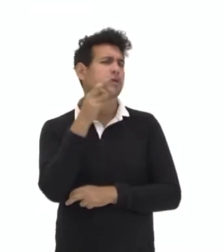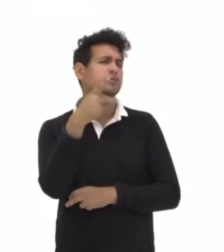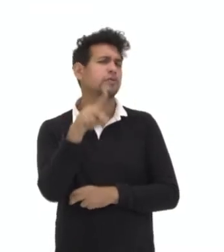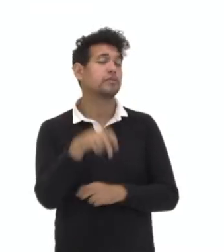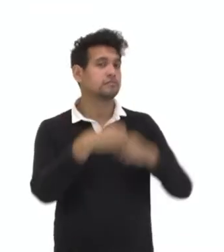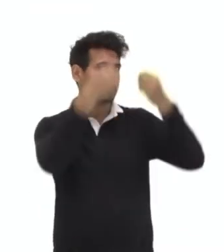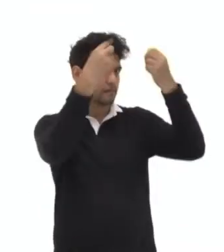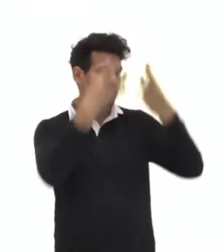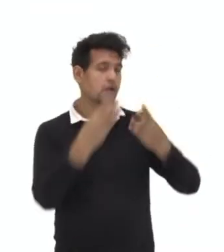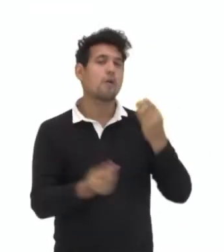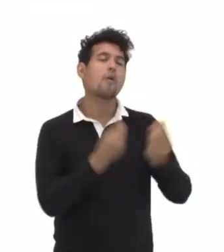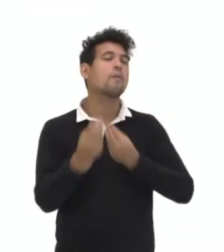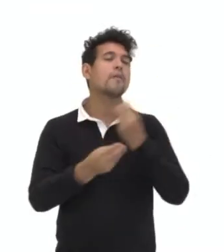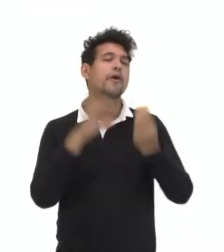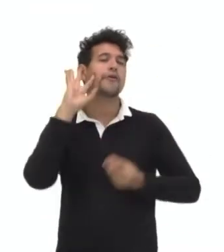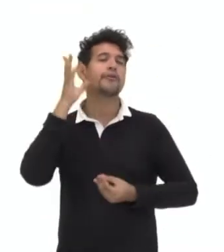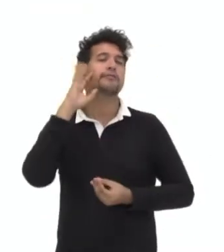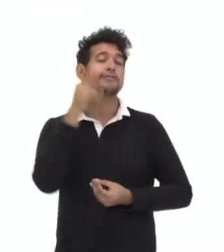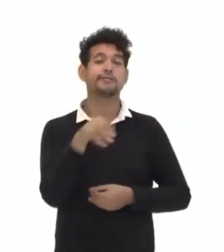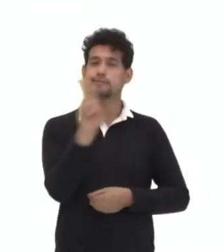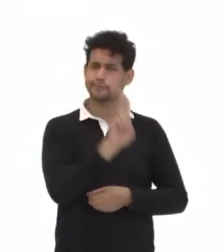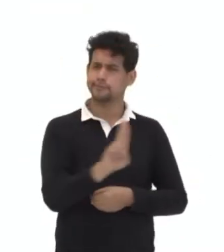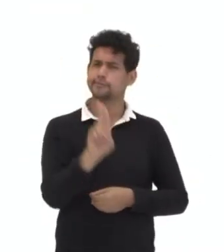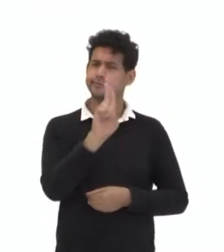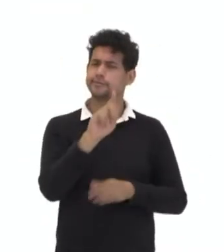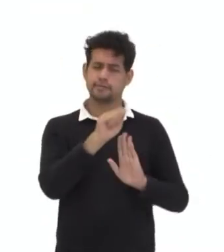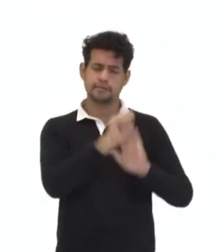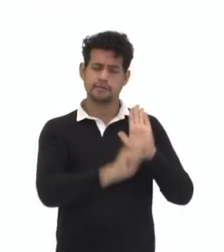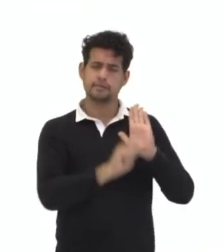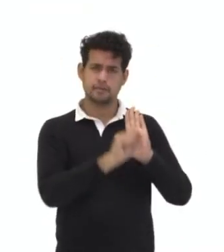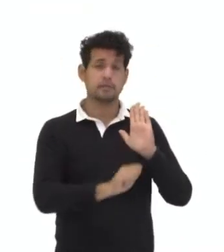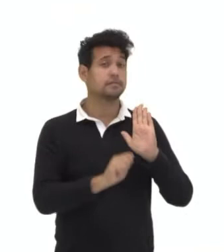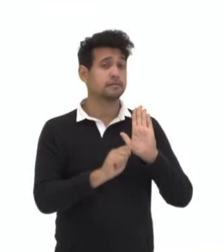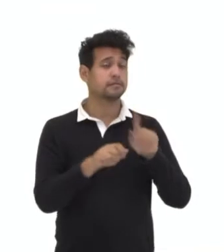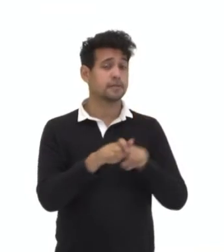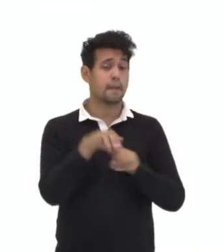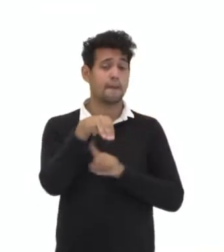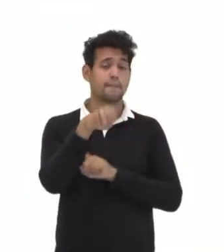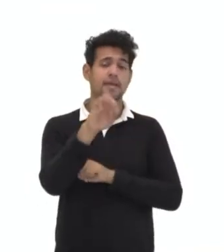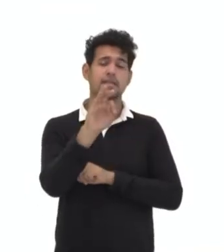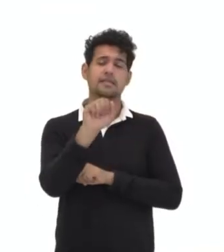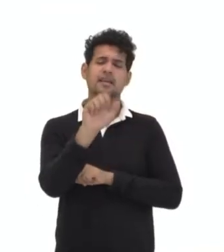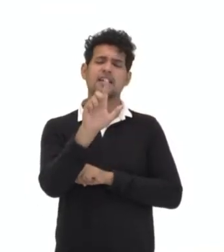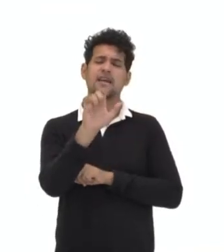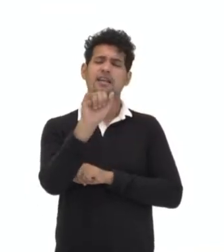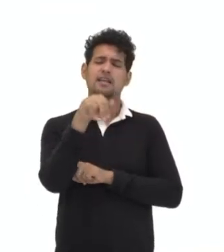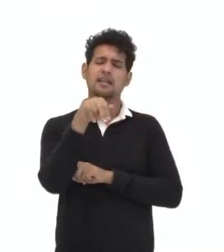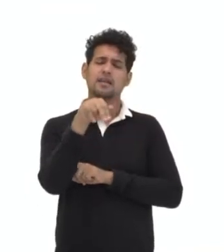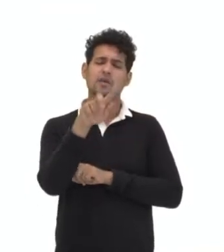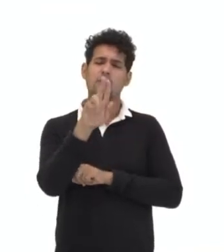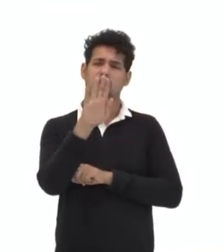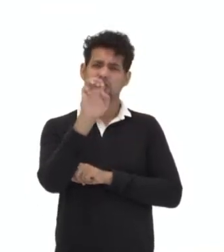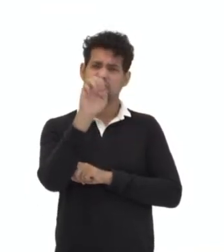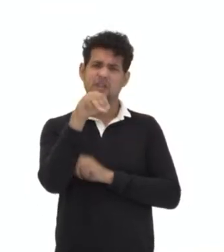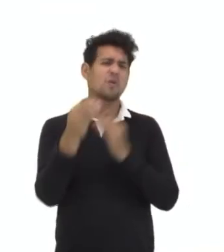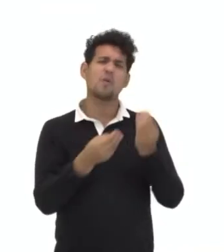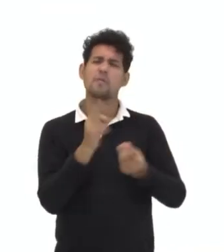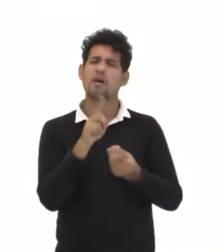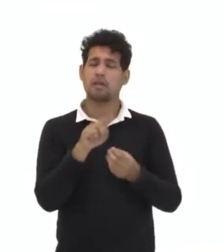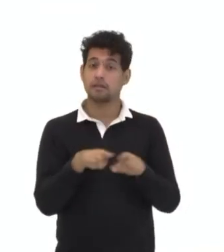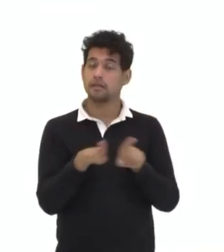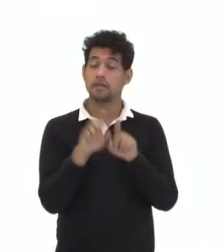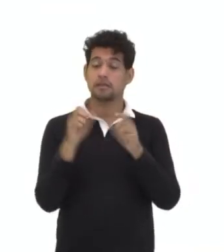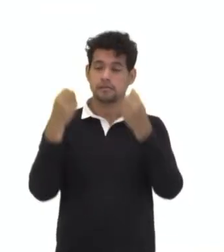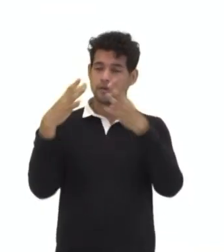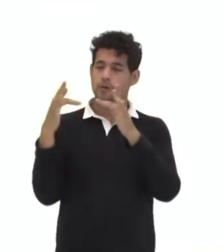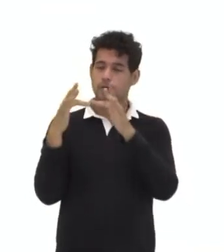como ocorre o uso desse recurso no texto da metalinguagem, né, lá no panfleto. E explique a relação